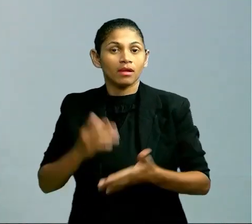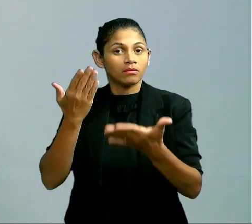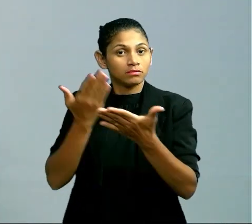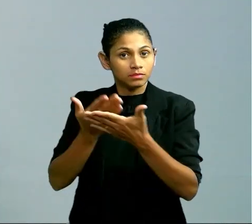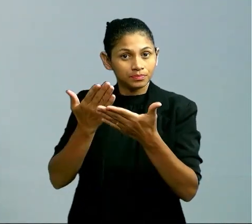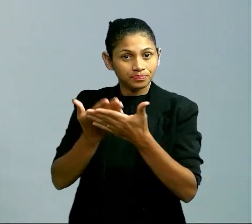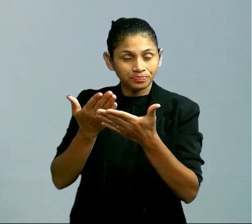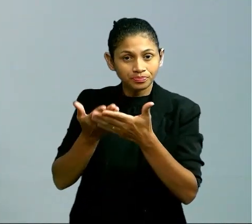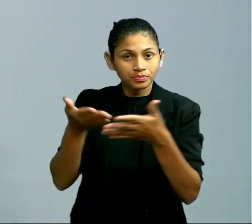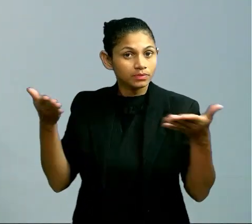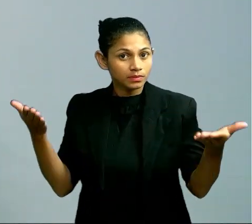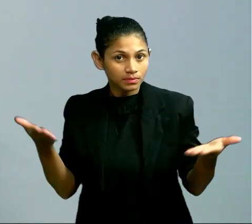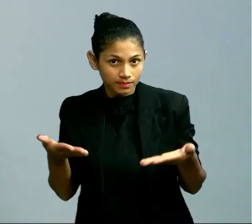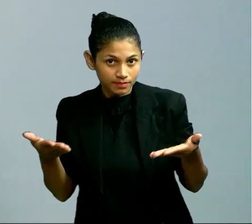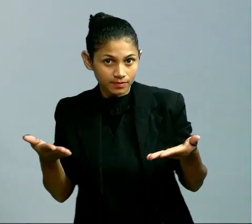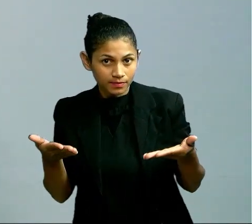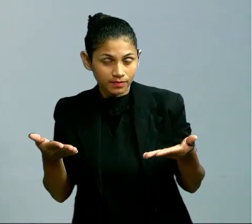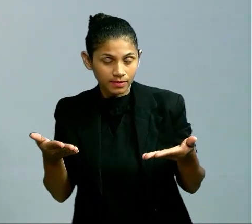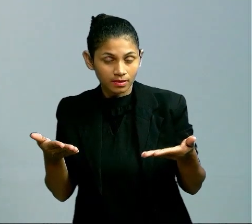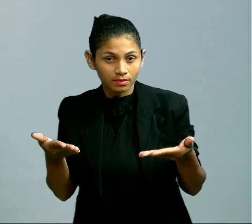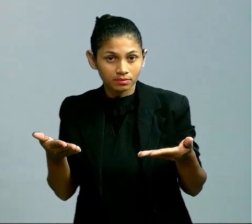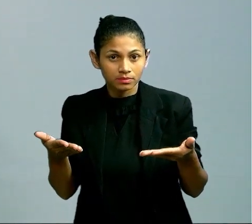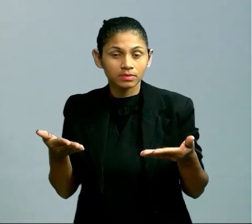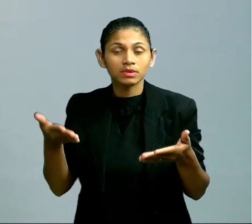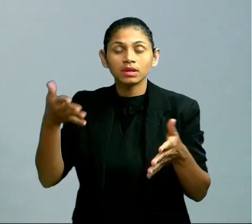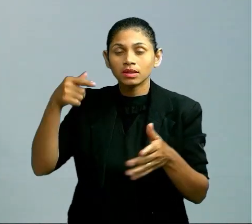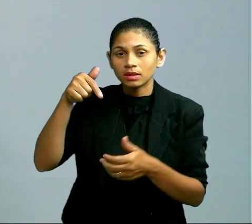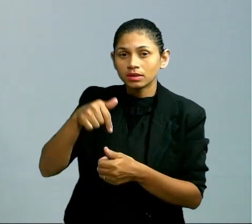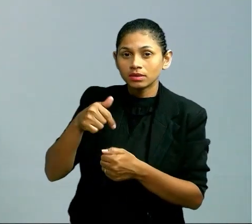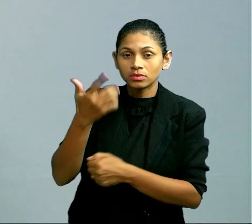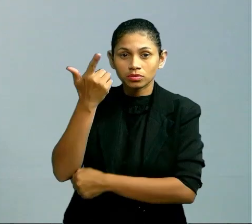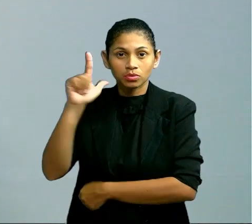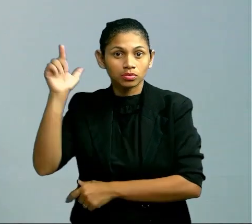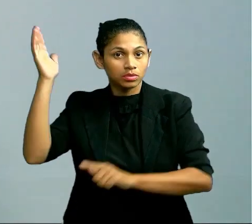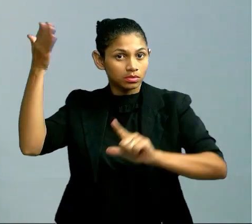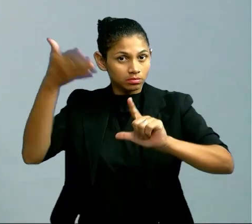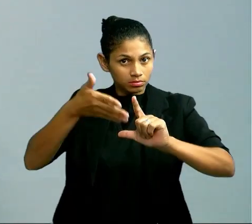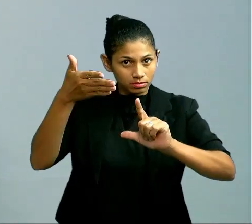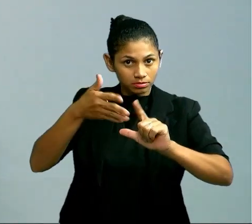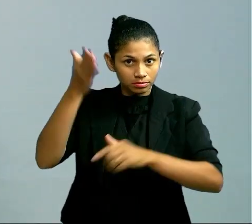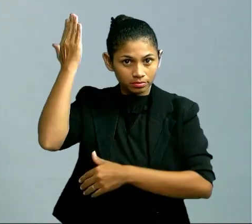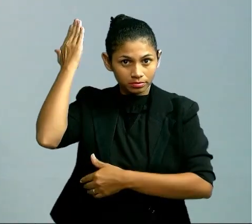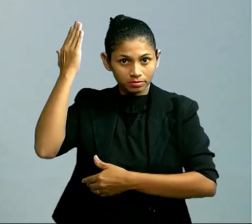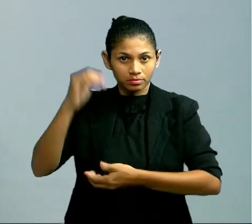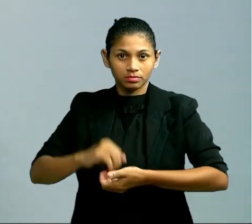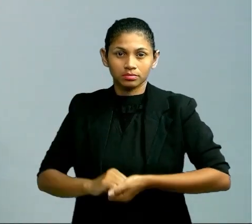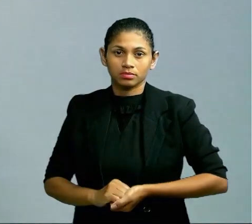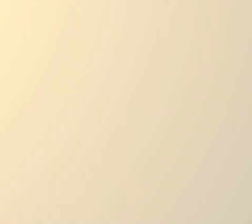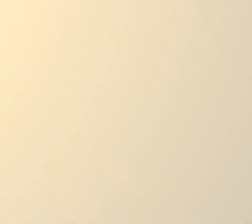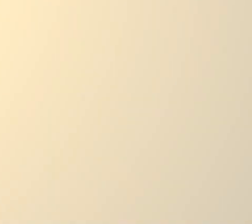aula de hoje. Para essas e outras aulas, acesse as nossas plataformas.